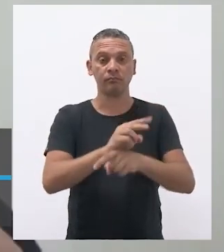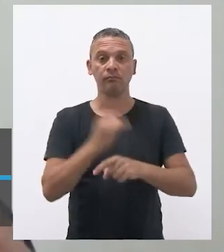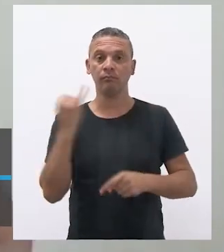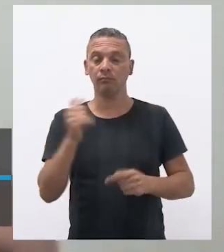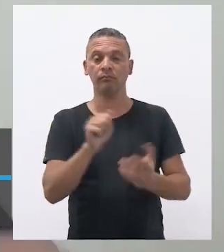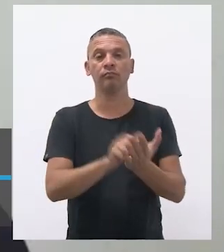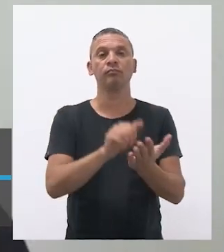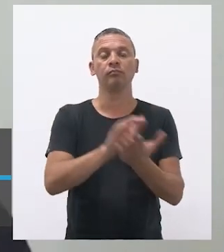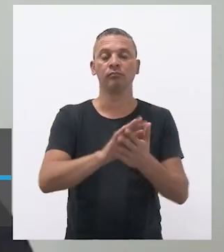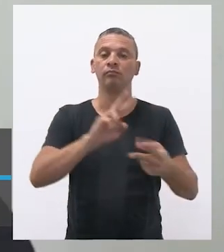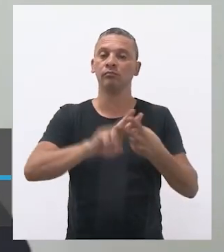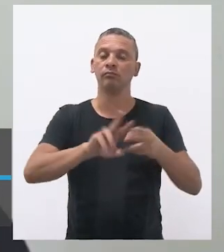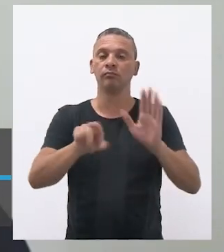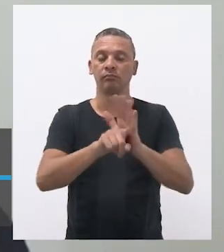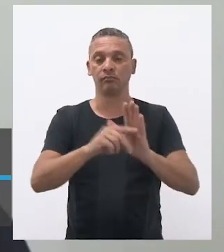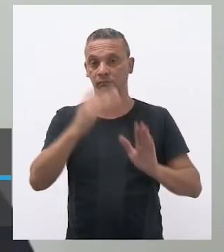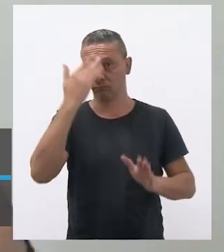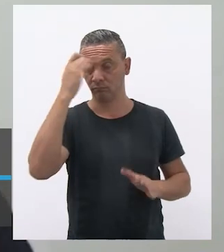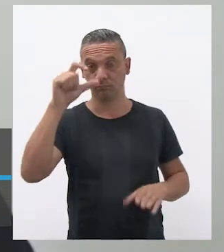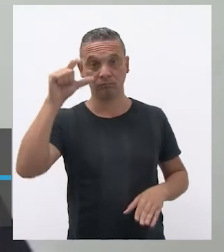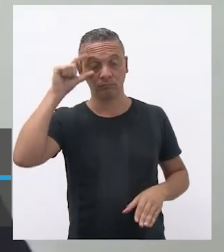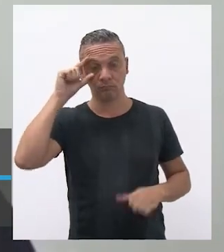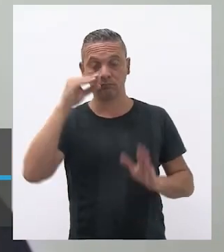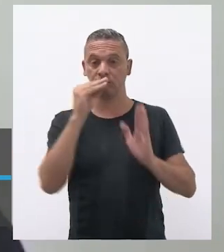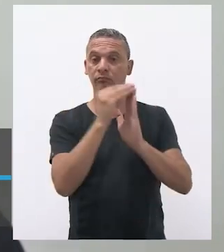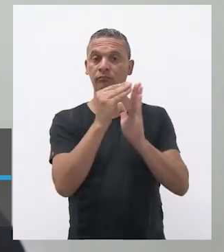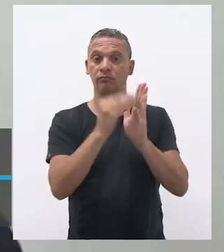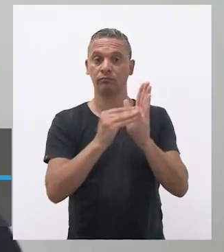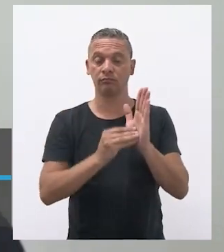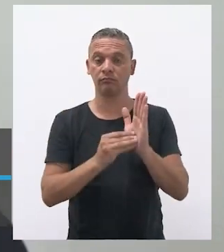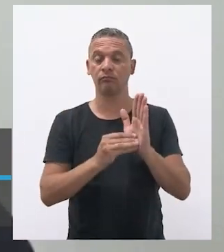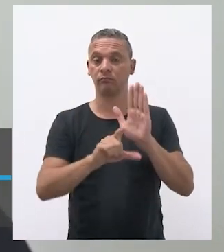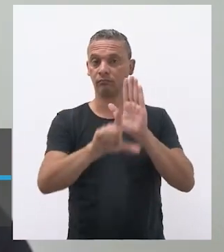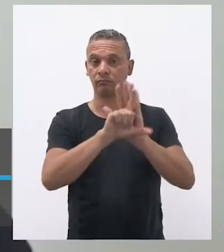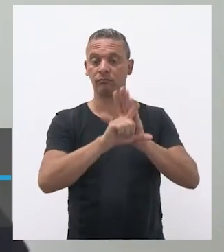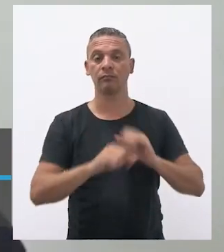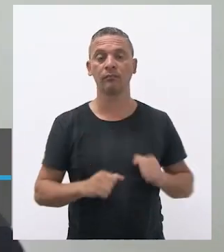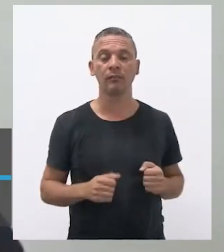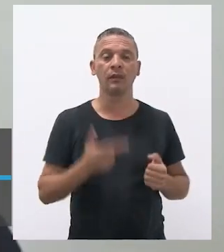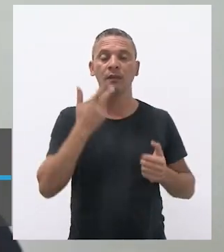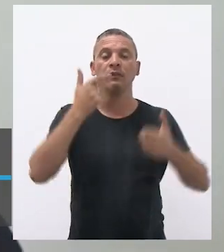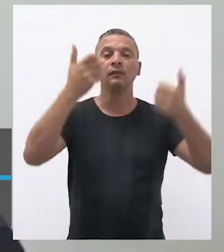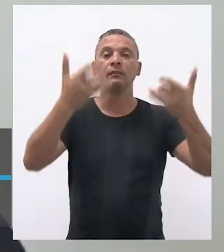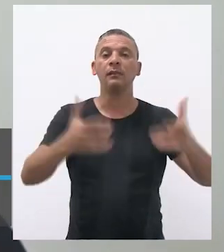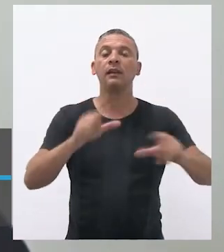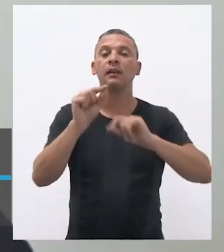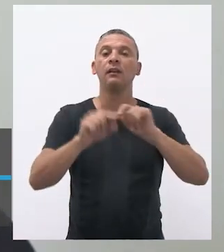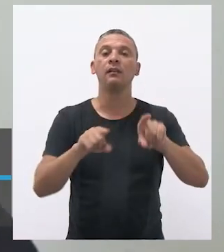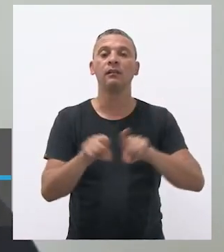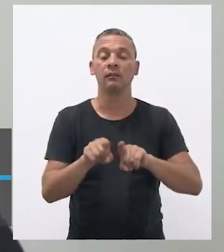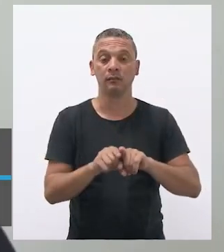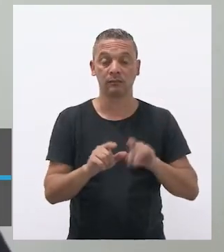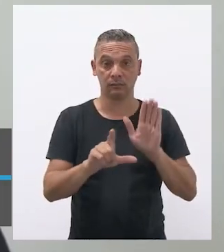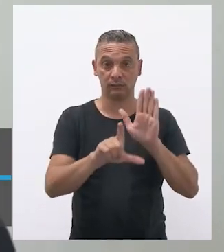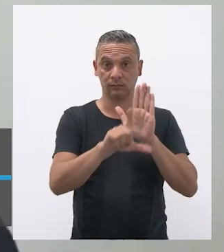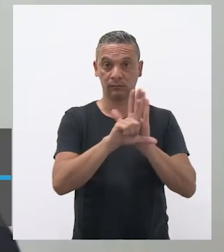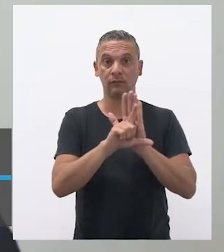qualquer modo, exercícios dos direitos sexuais e reprodutivos das mulheres. Portanto, a